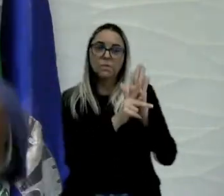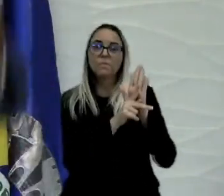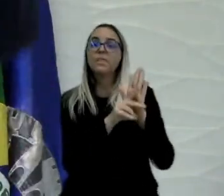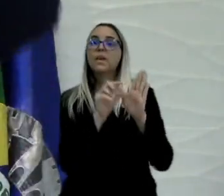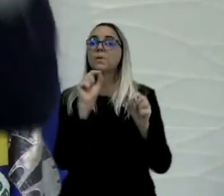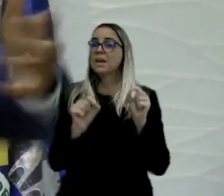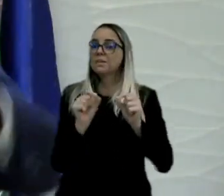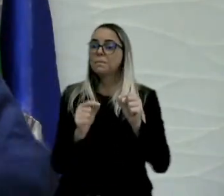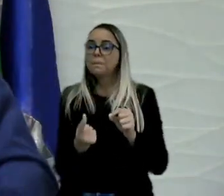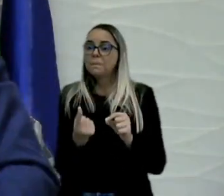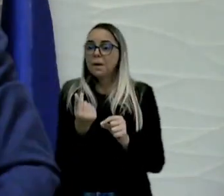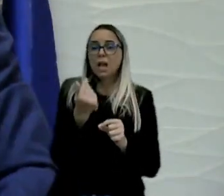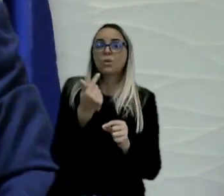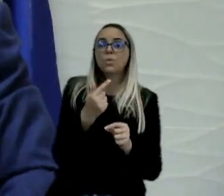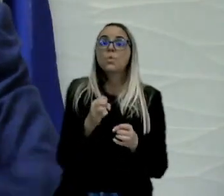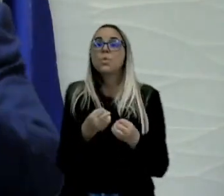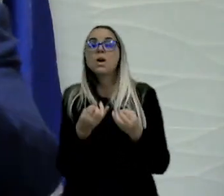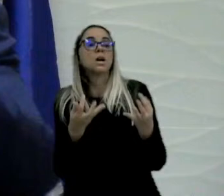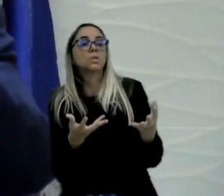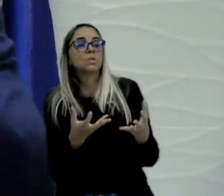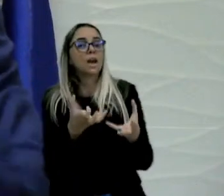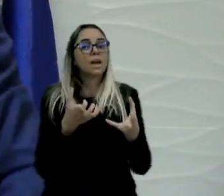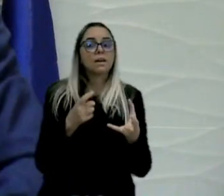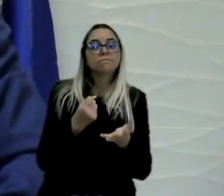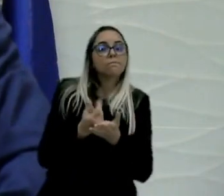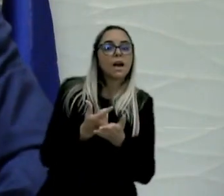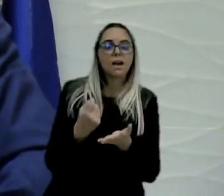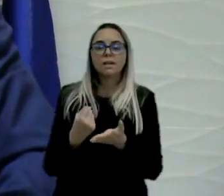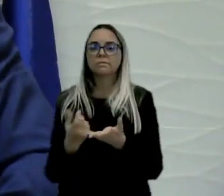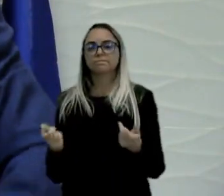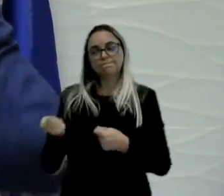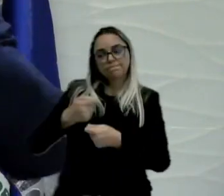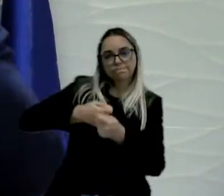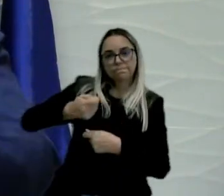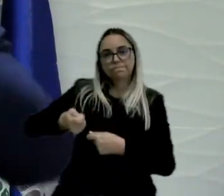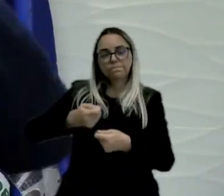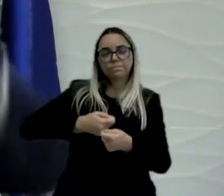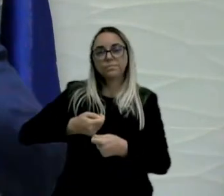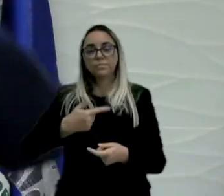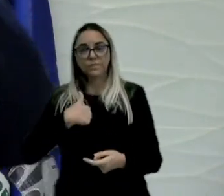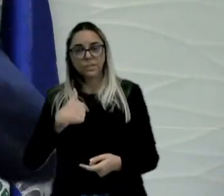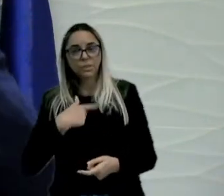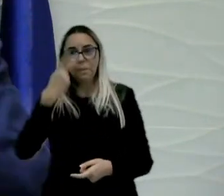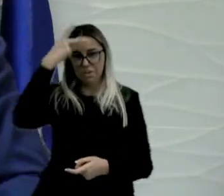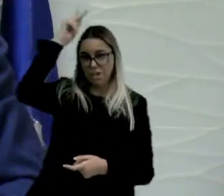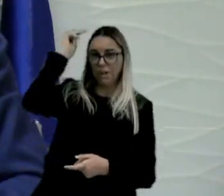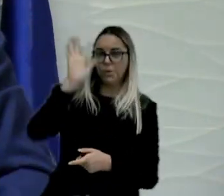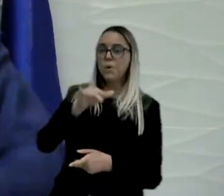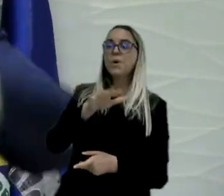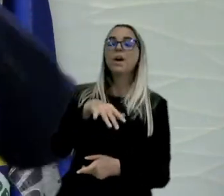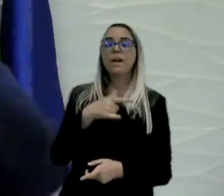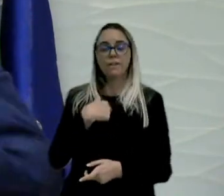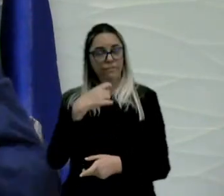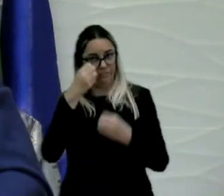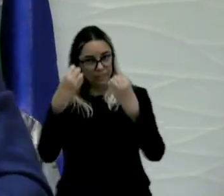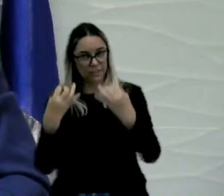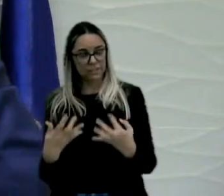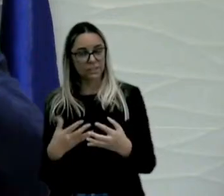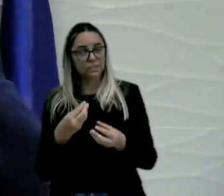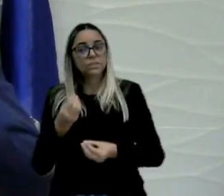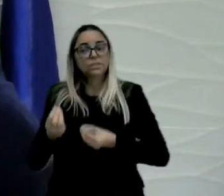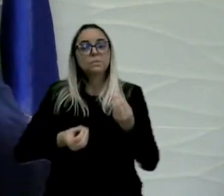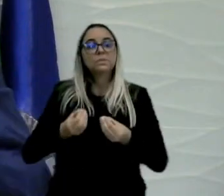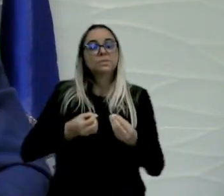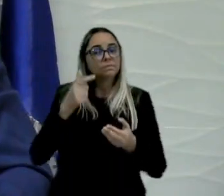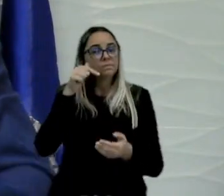quanto é e eu vou pagar e eu fico falando no Pachequinho desse candidato Viesse a ganhar porque não vai ganhar